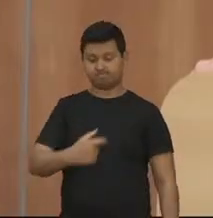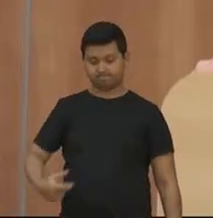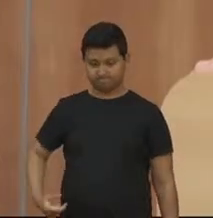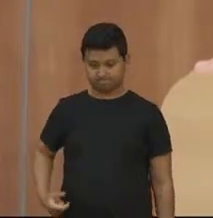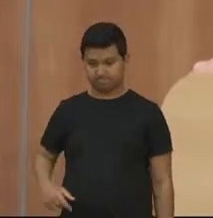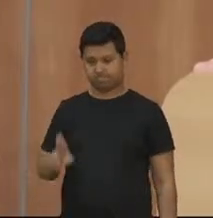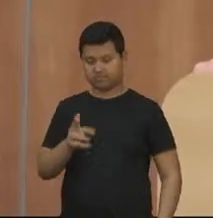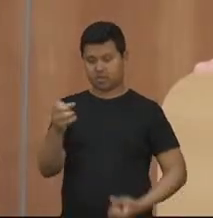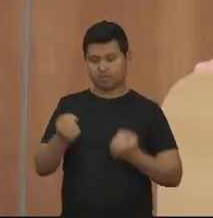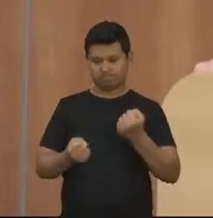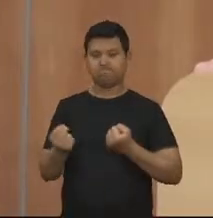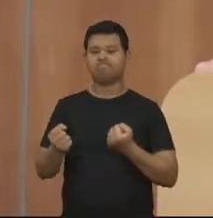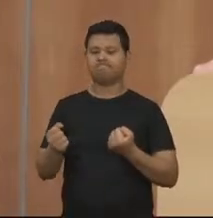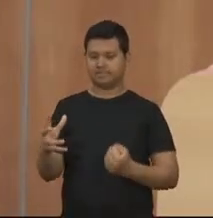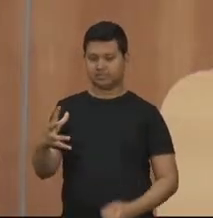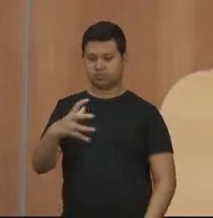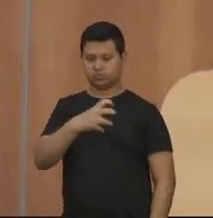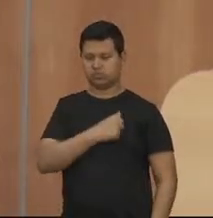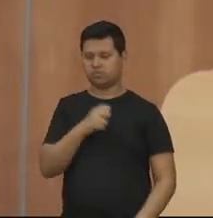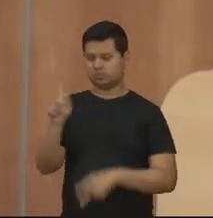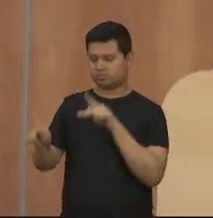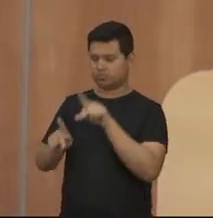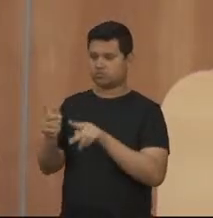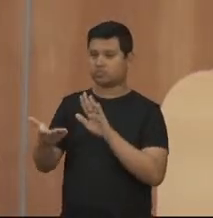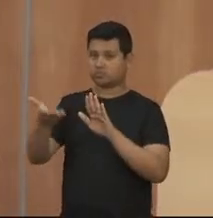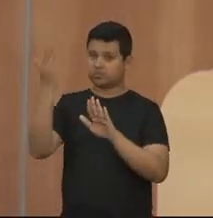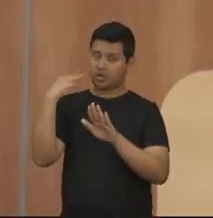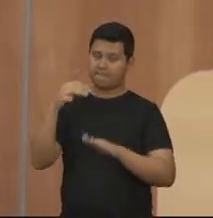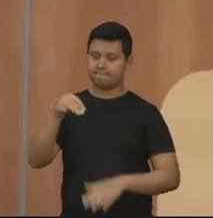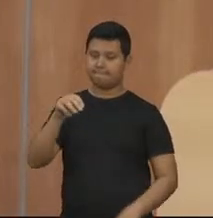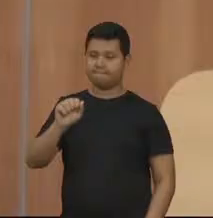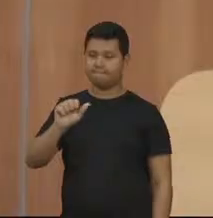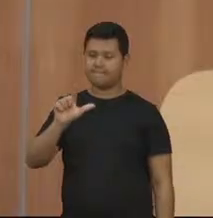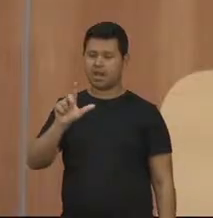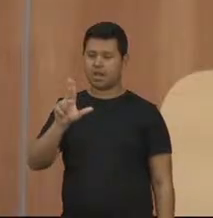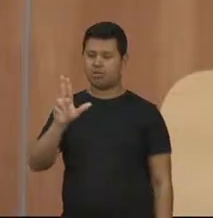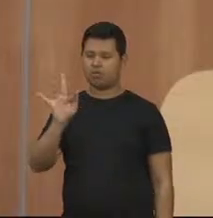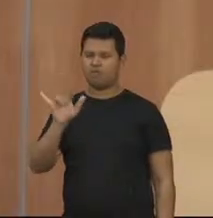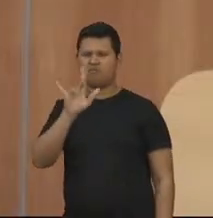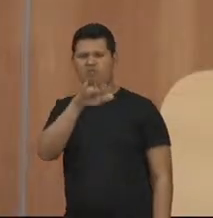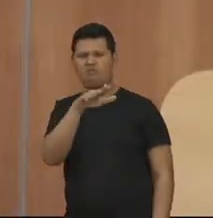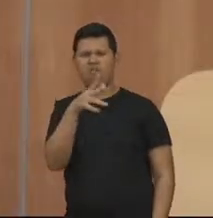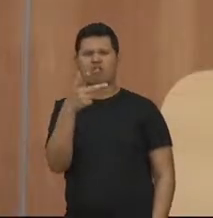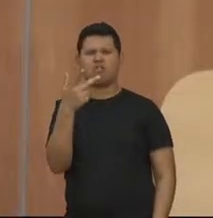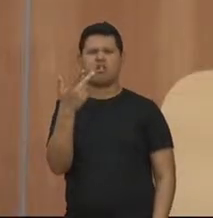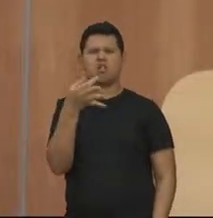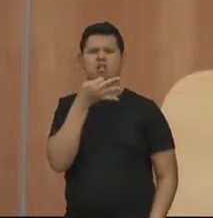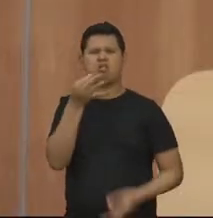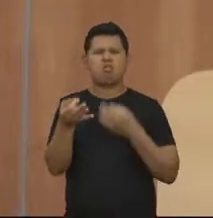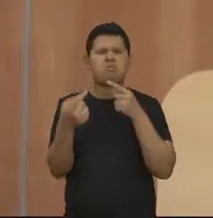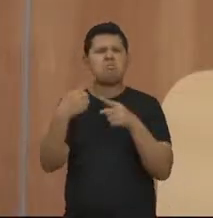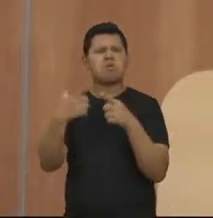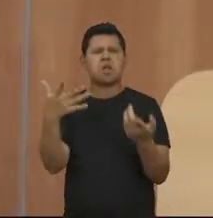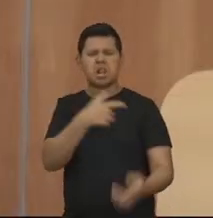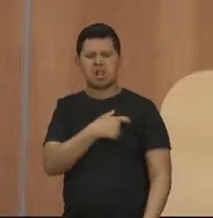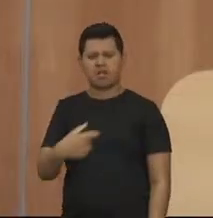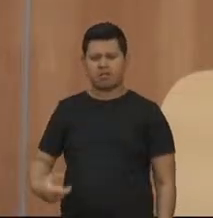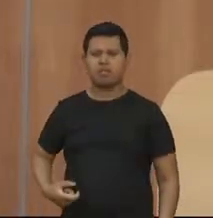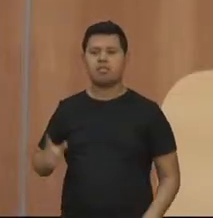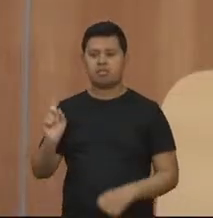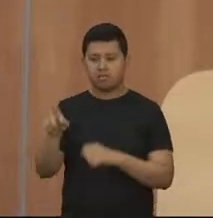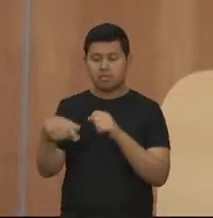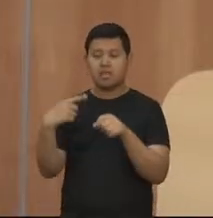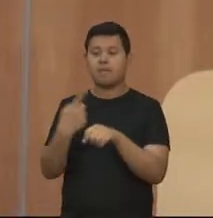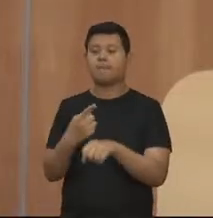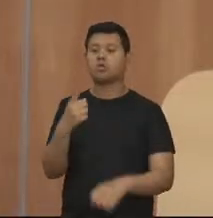vidas. No passado, quando o Maluf implantou lá em São Paulo essa lei, o pessoal falou assim, nossa, Maluf, para que colocar cinto? Depois, essa lei que o Maluf